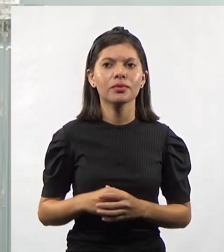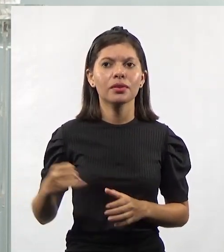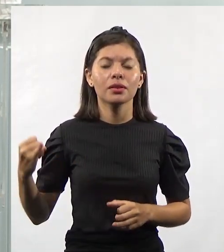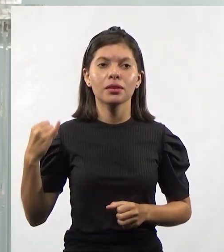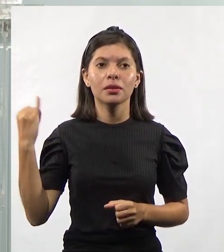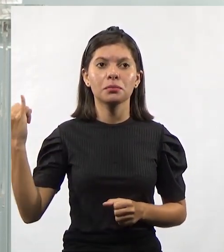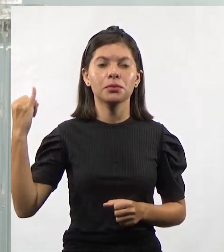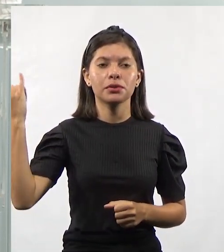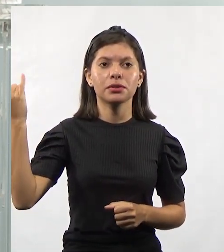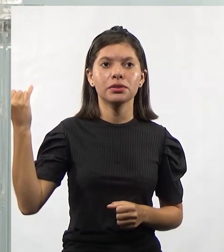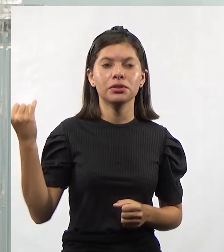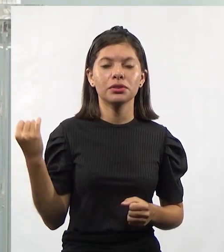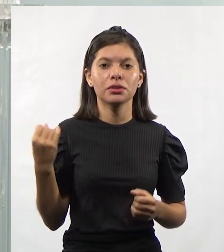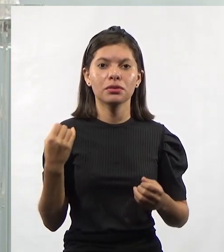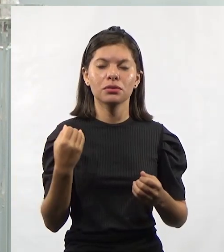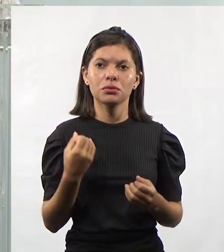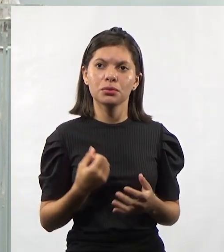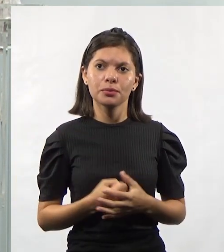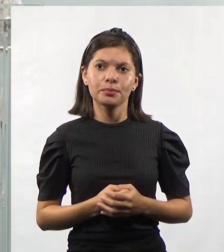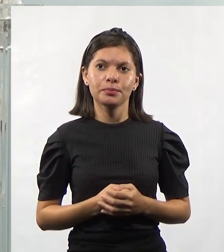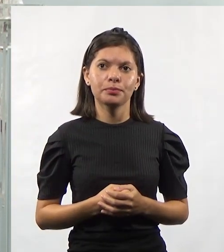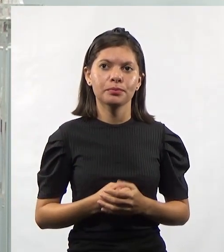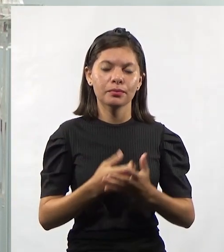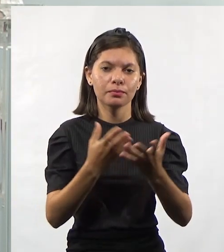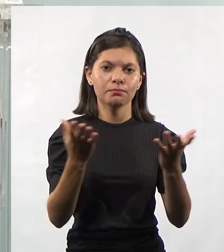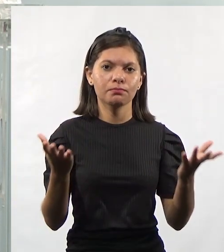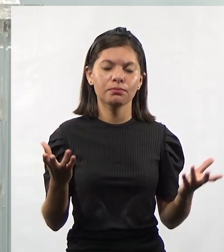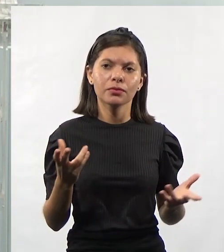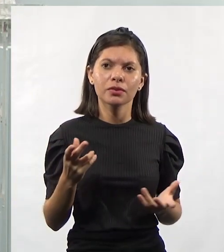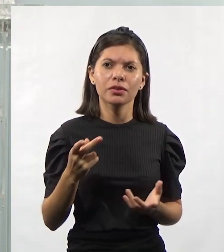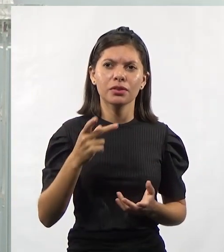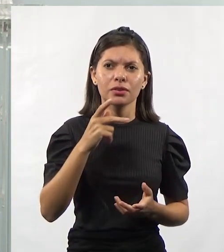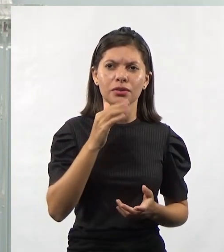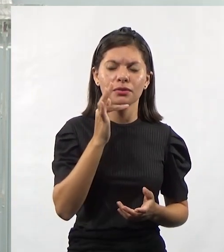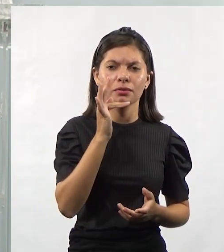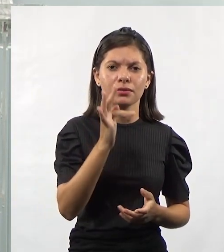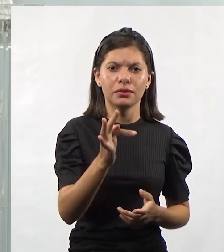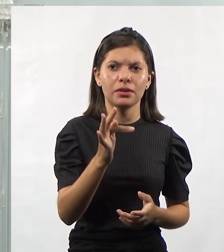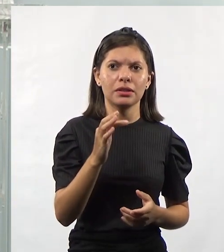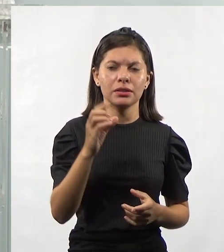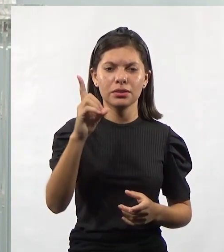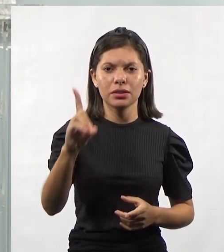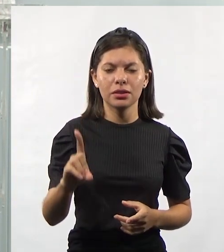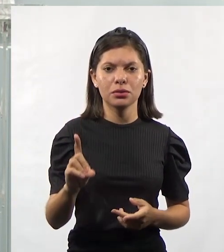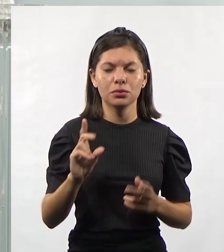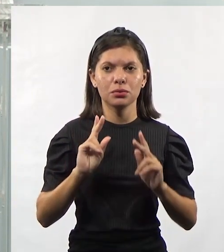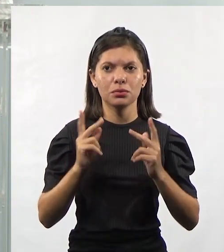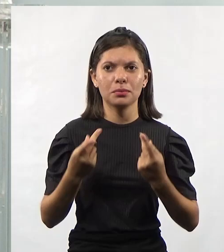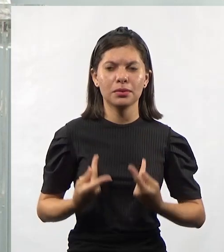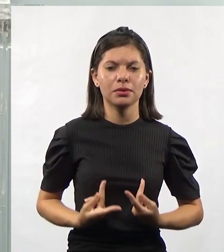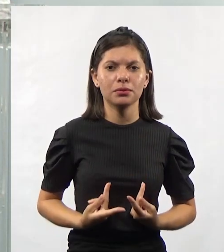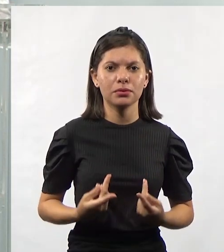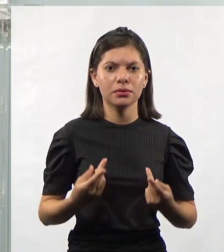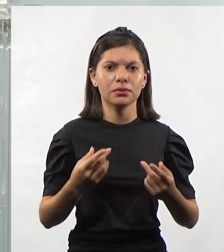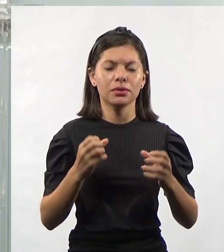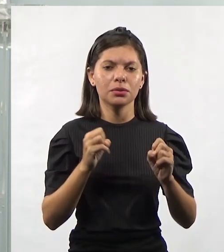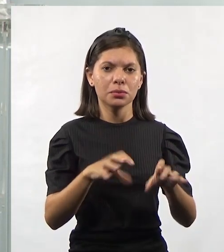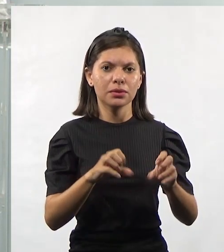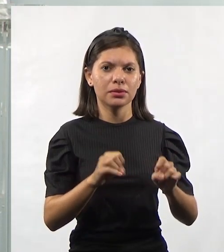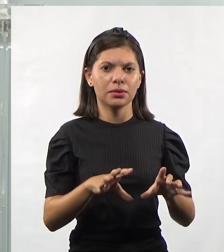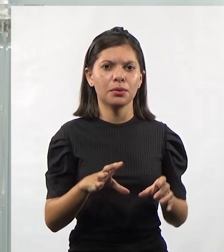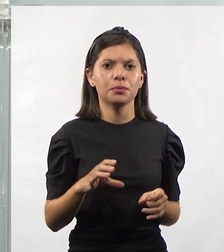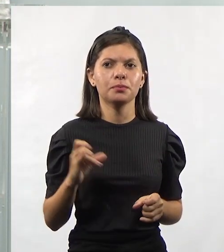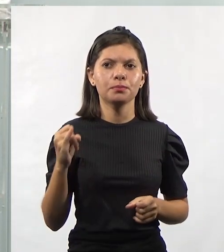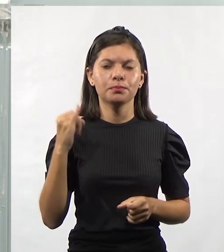mais importante, né? É claro que quando a gente fala de direitos humanos em educação, a gente está